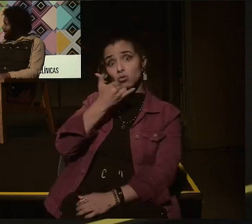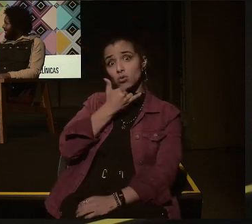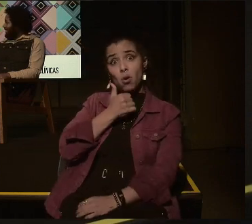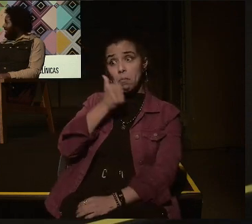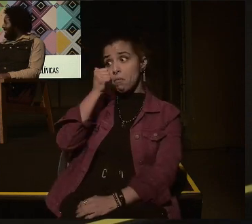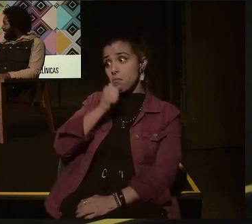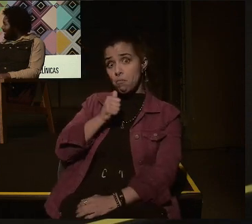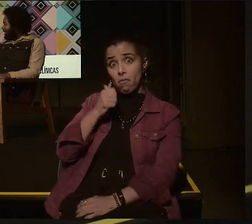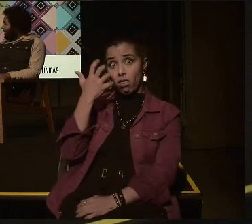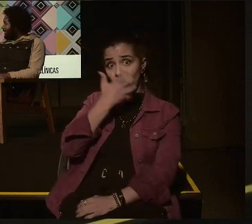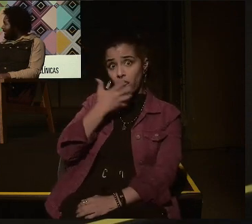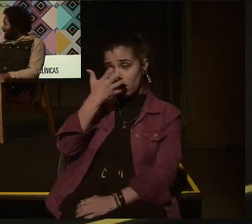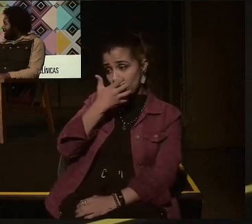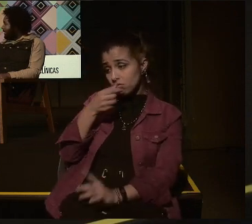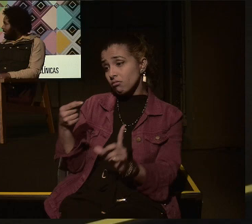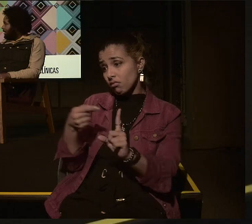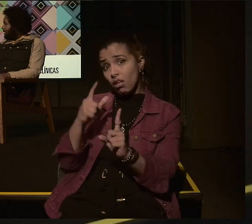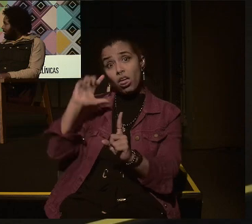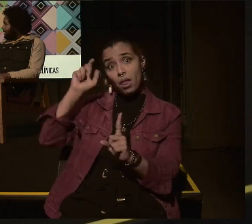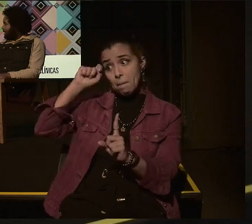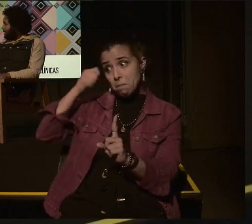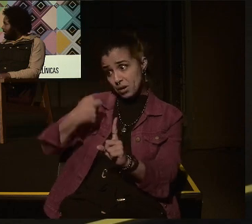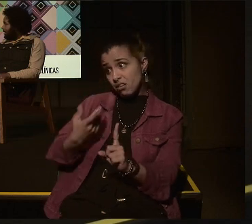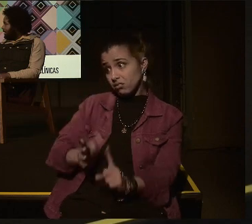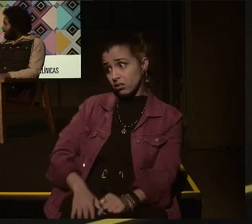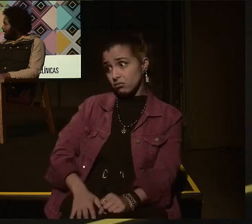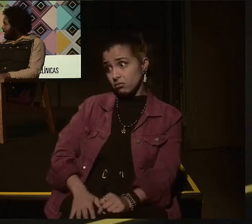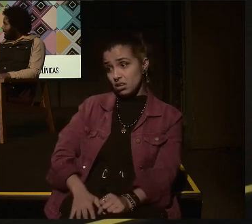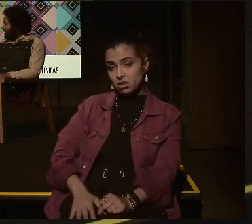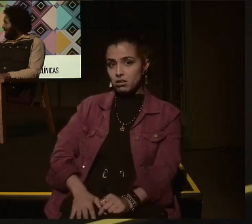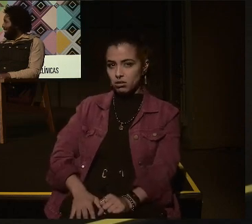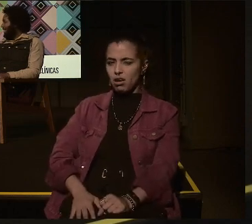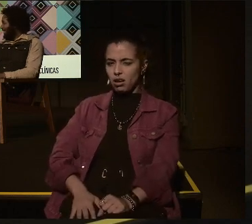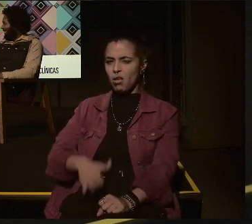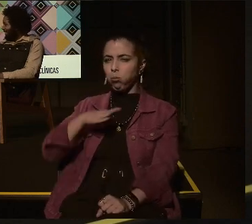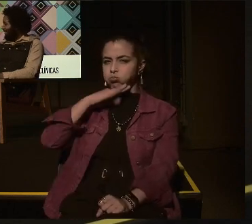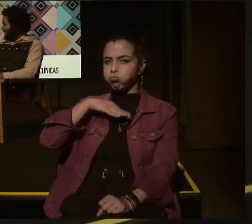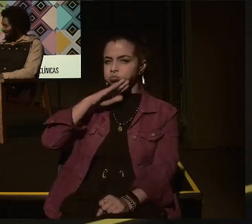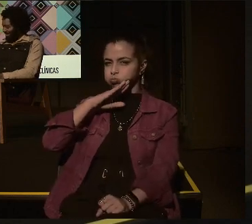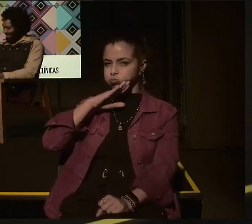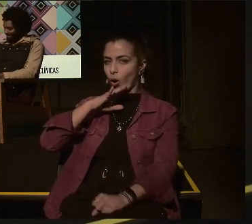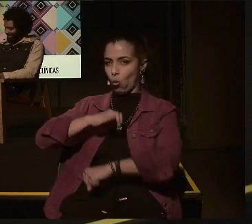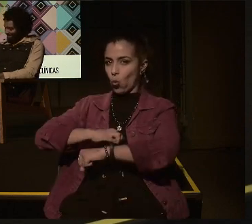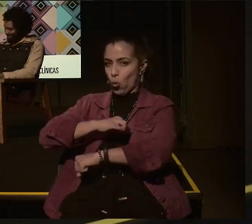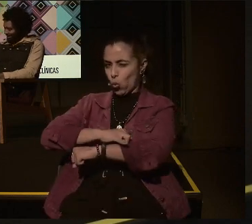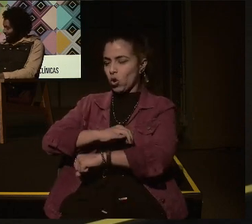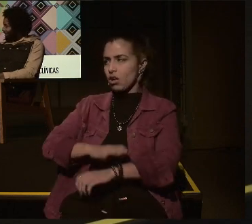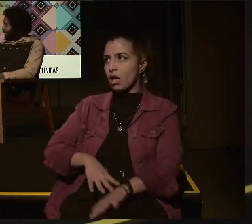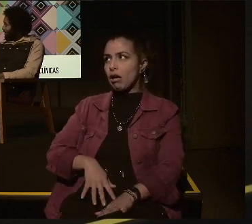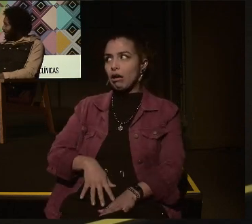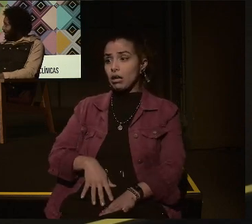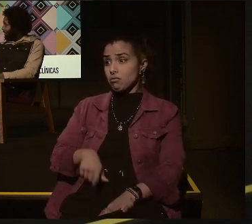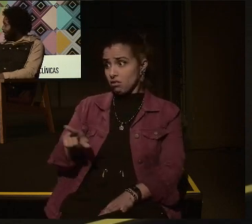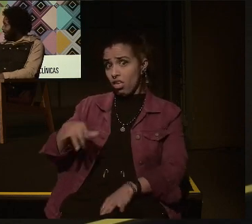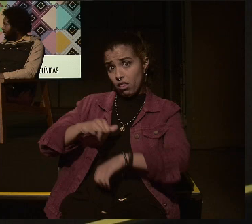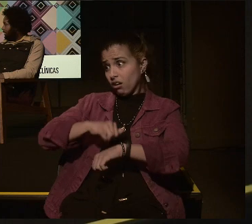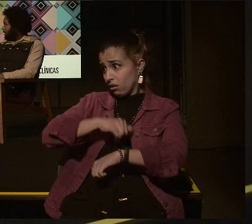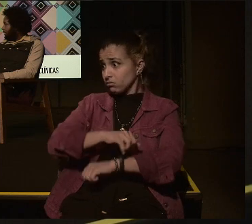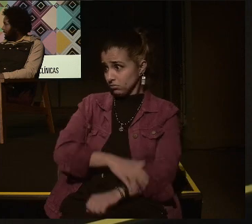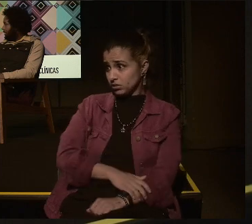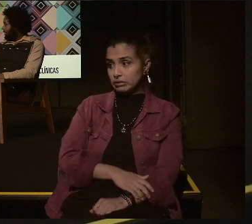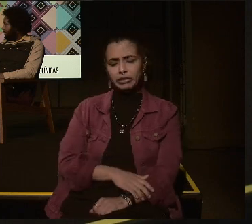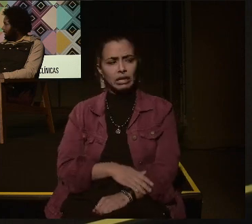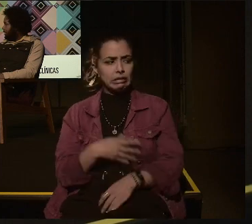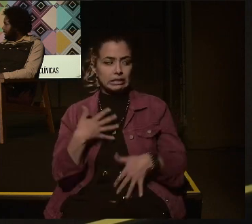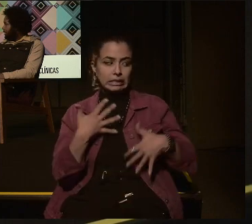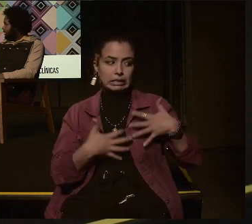Ele fica meio sem jeito, né? Aí, e meio gordinha, viu? Fala assim, aí ele fica meio assim, saca? Aí ela